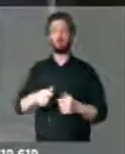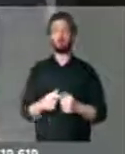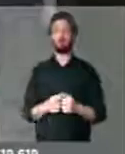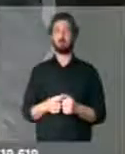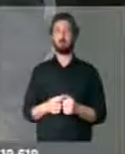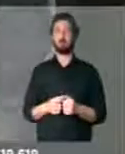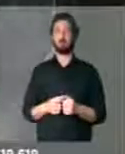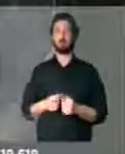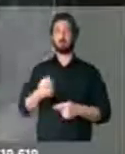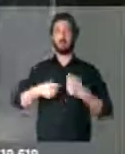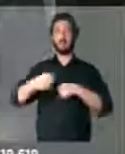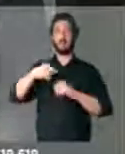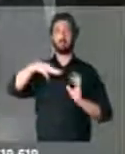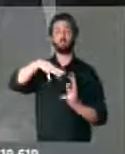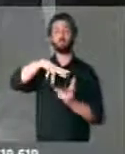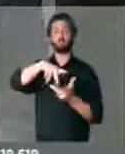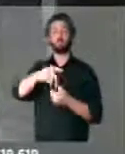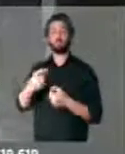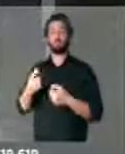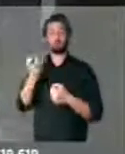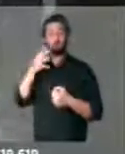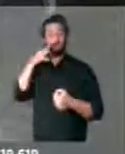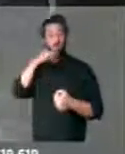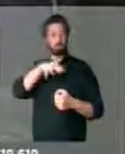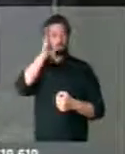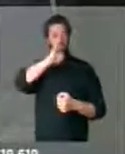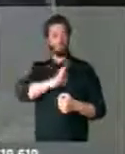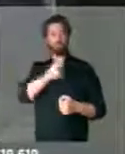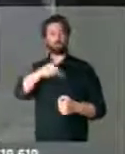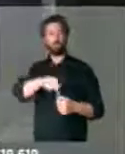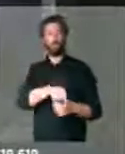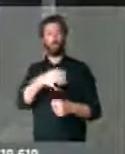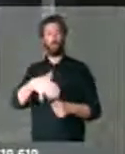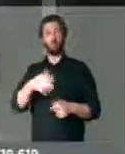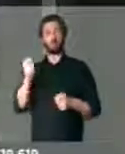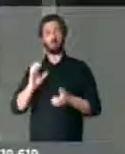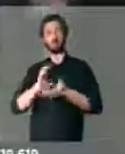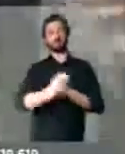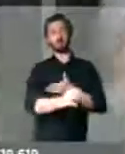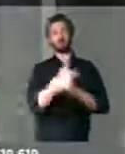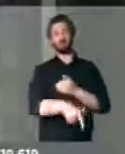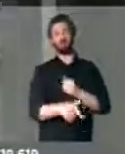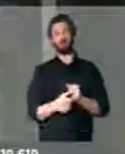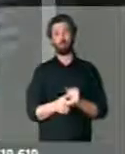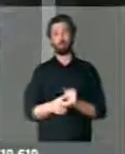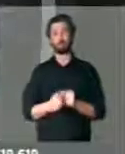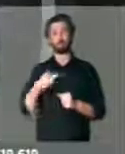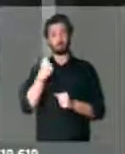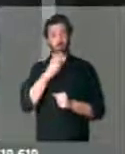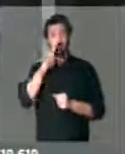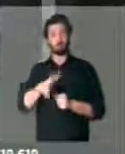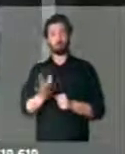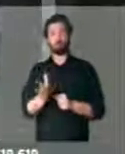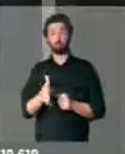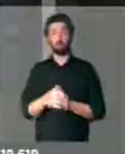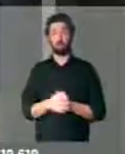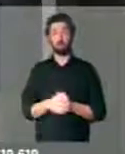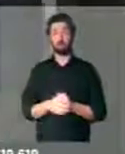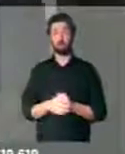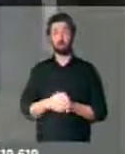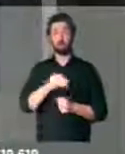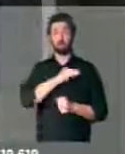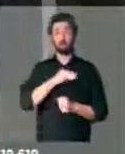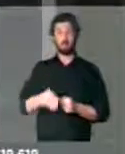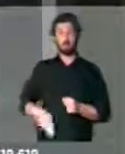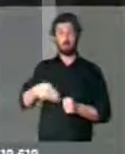confiança no mercado internacional para que possa voltar a investir no Brasil. E nós estamos vendo isso. O próprio